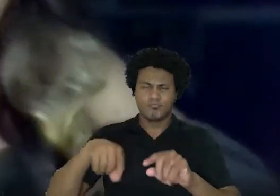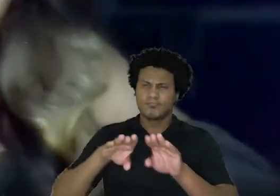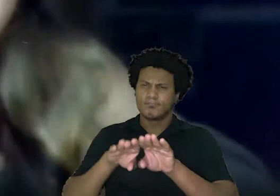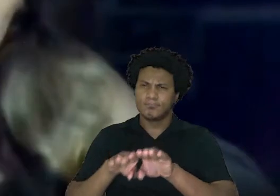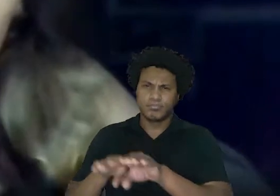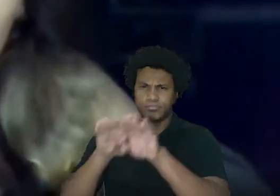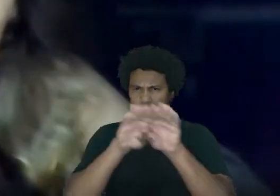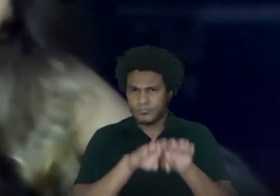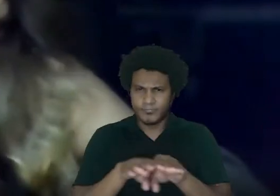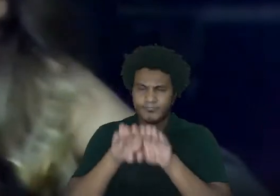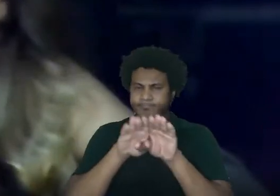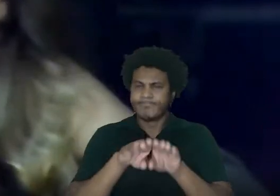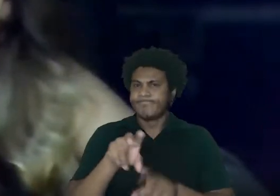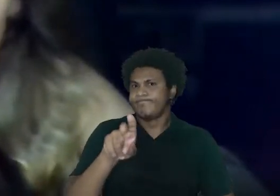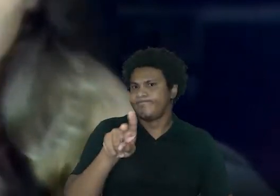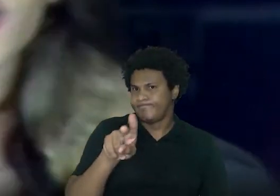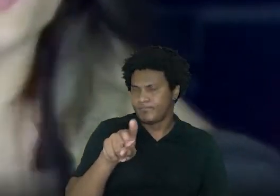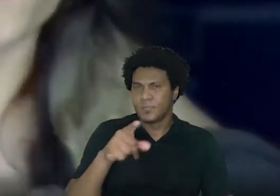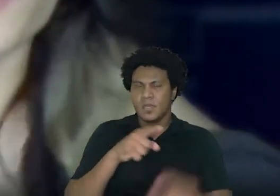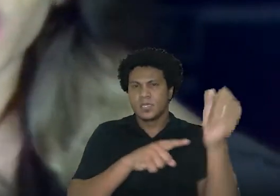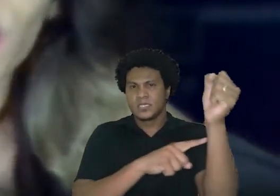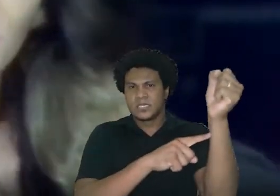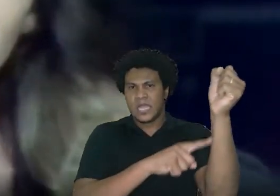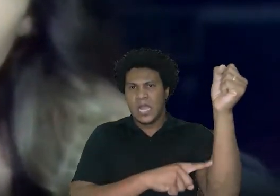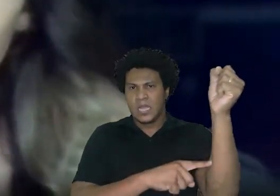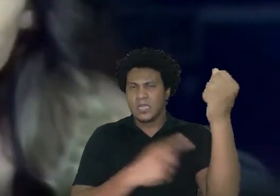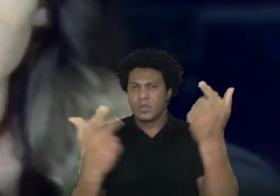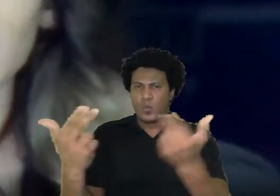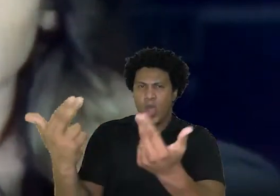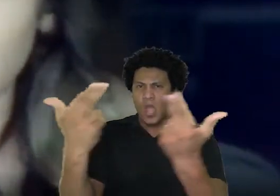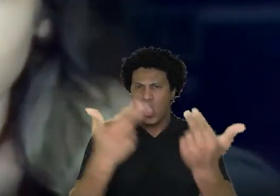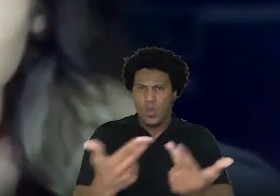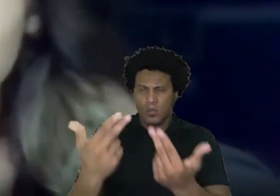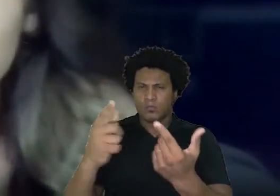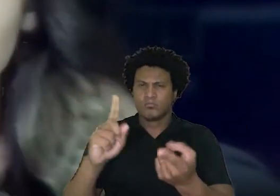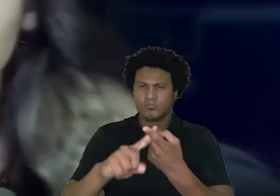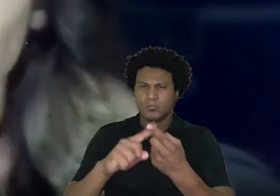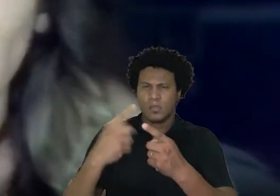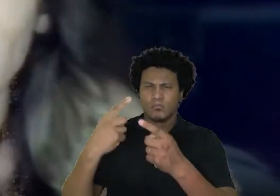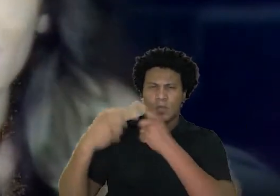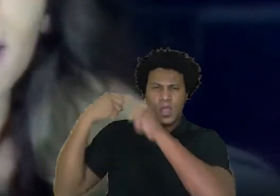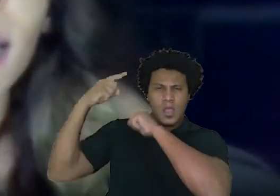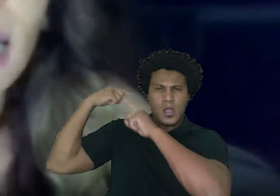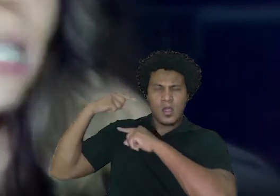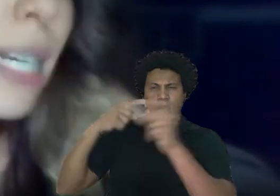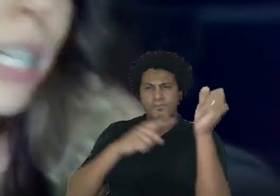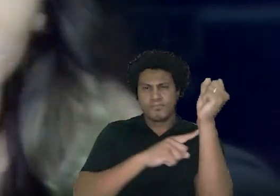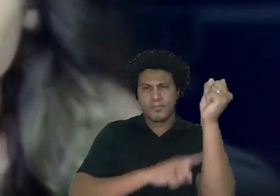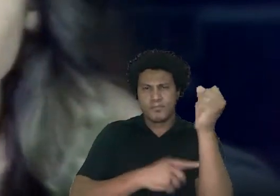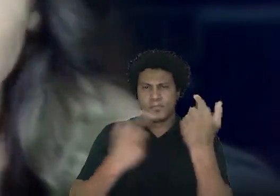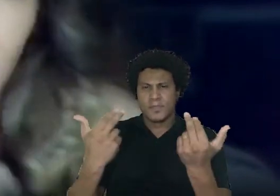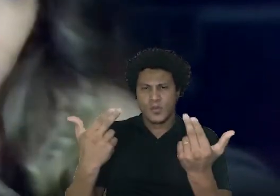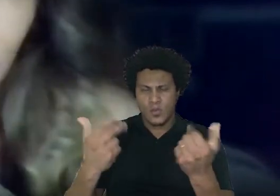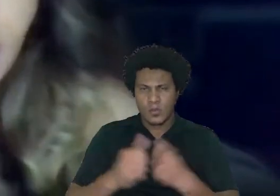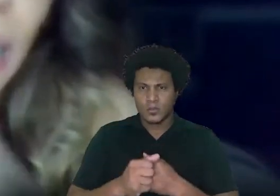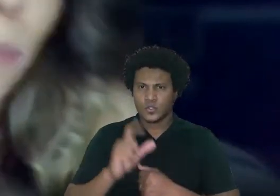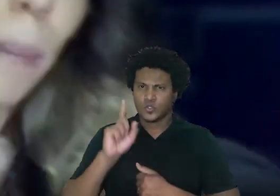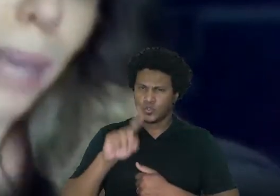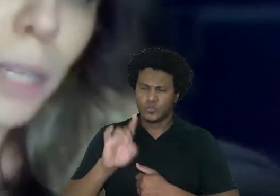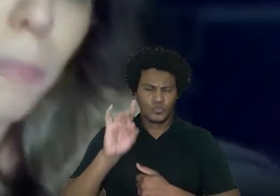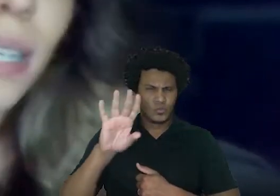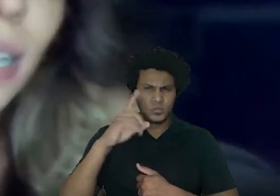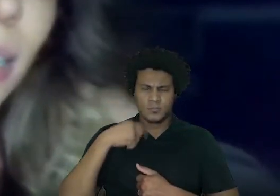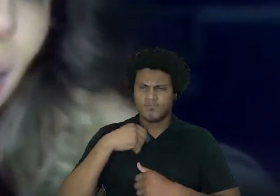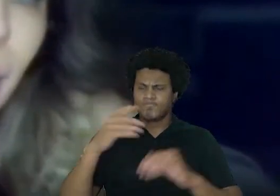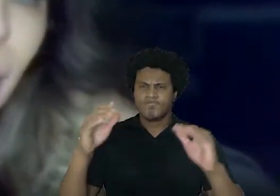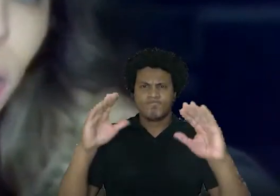Partindo do princípio de que a Terra é plana, somos todos irmãos, semelhantes, iguais, sangue do mesmo sangue. Temos a